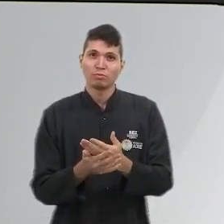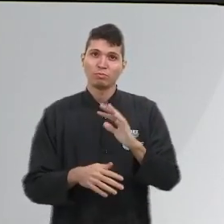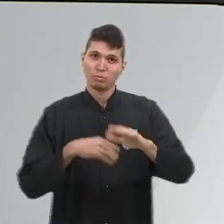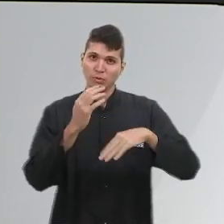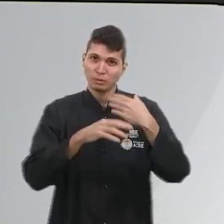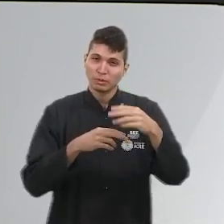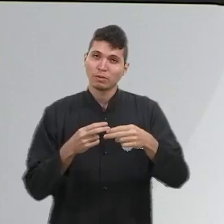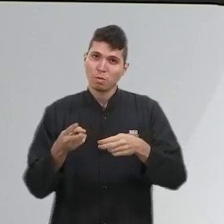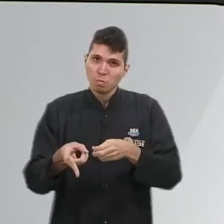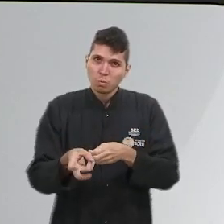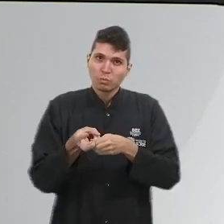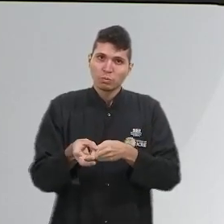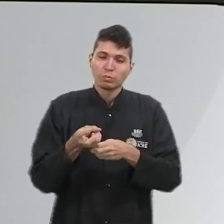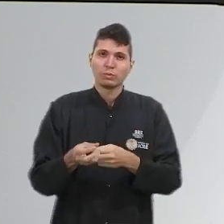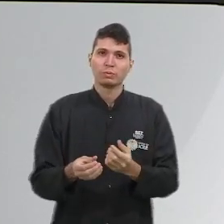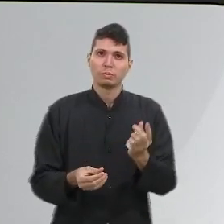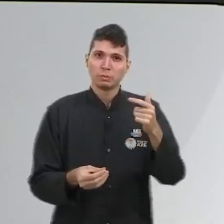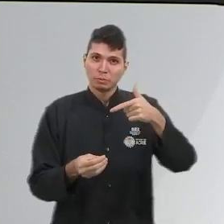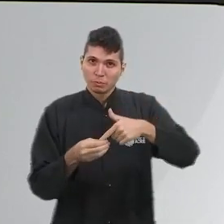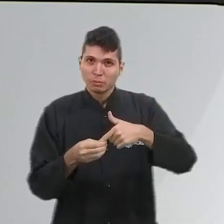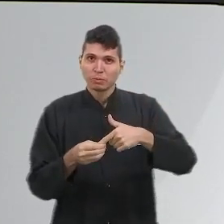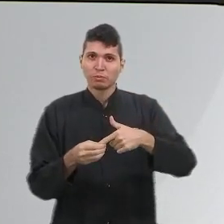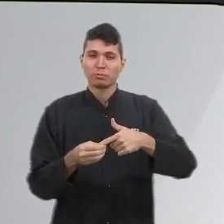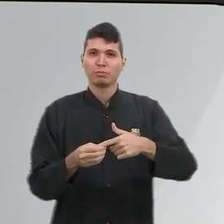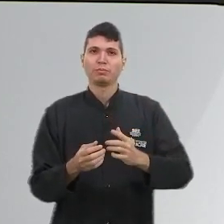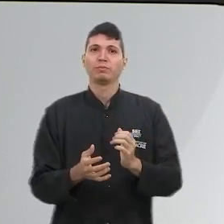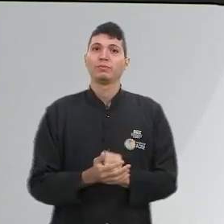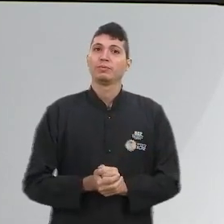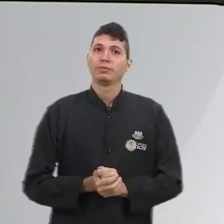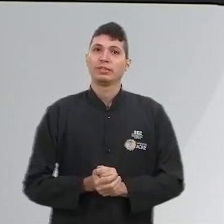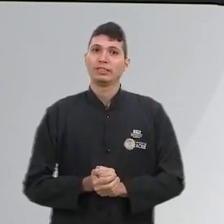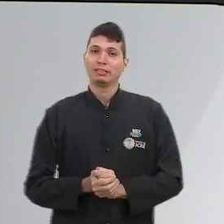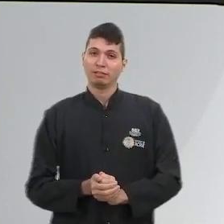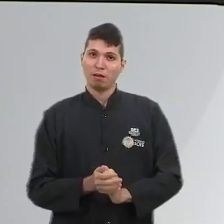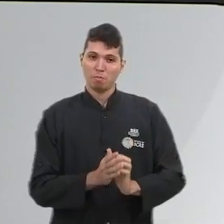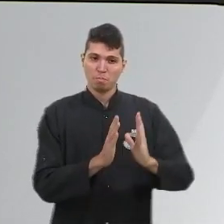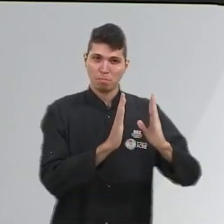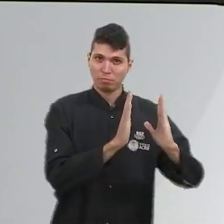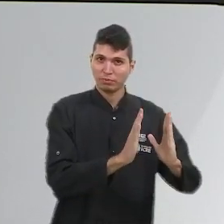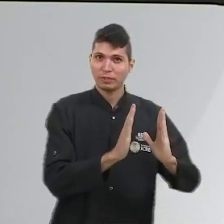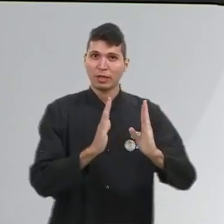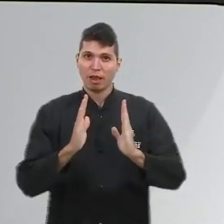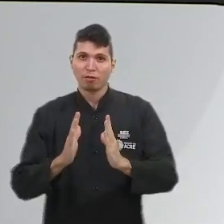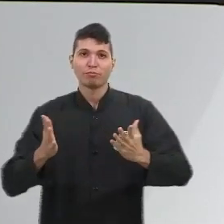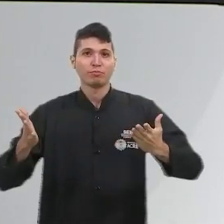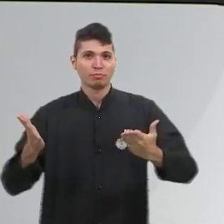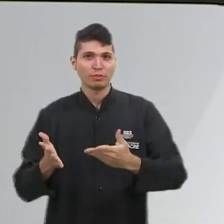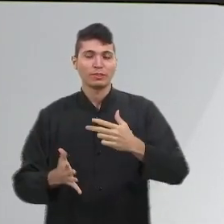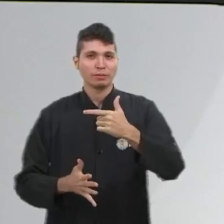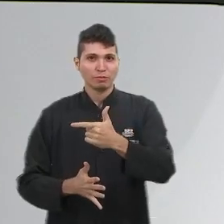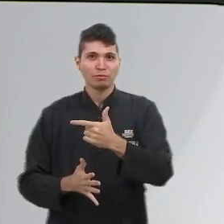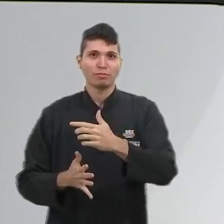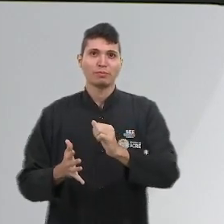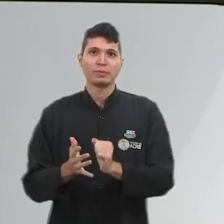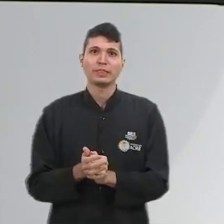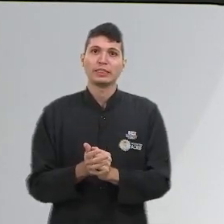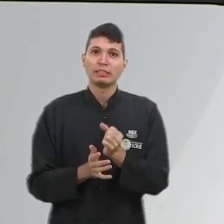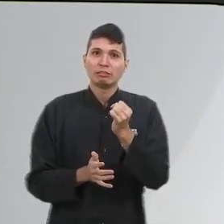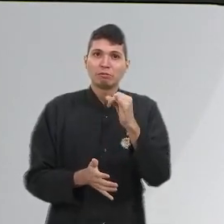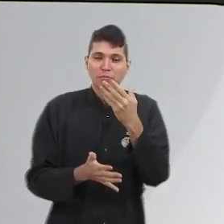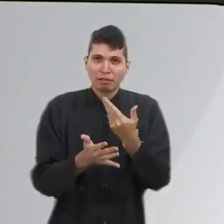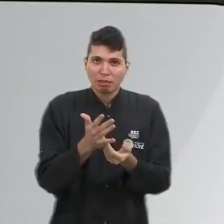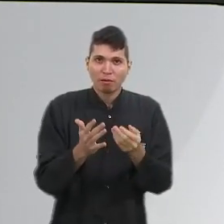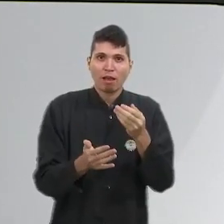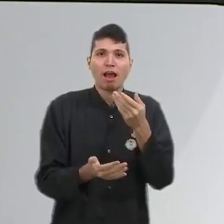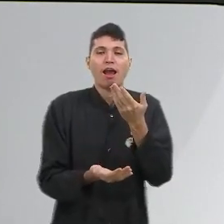biocombustíveis. Essa é a parte 2. Se você não viu a parte 1, acesse a plataforma AVA, o nosso ambiente virtual de aprendizagem, e